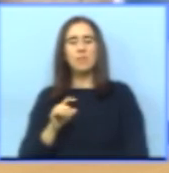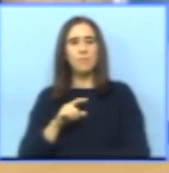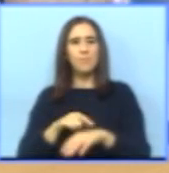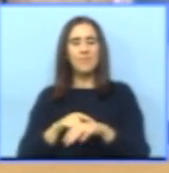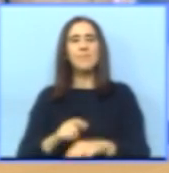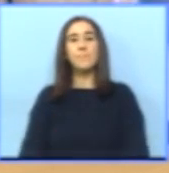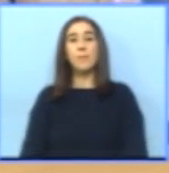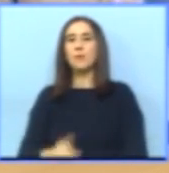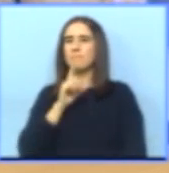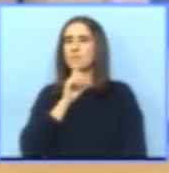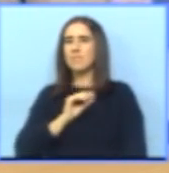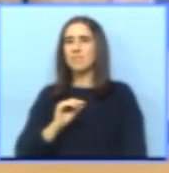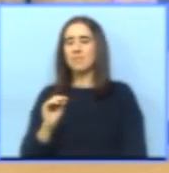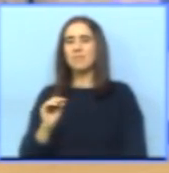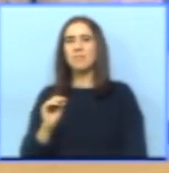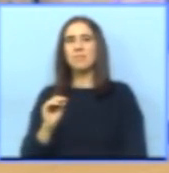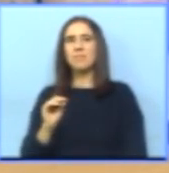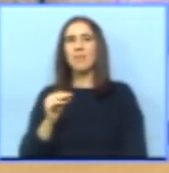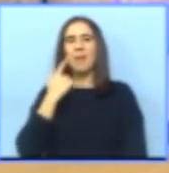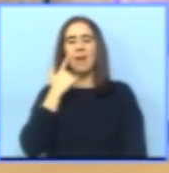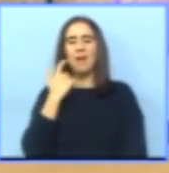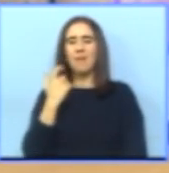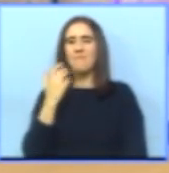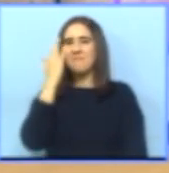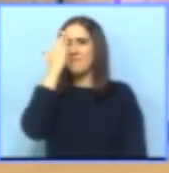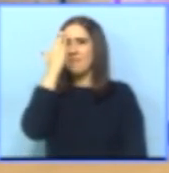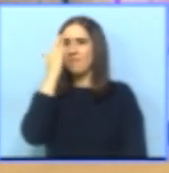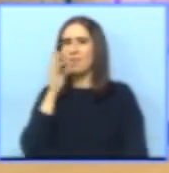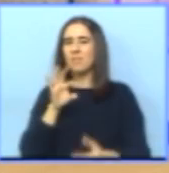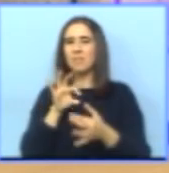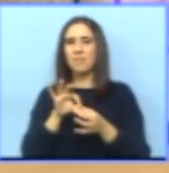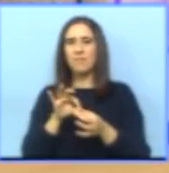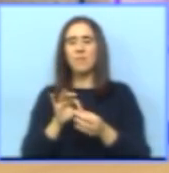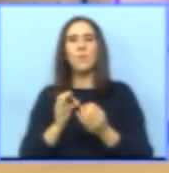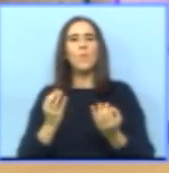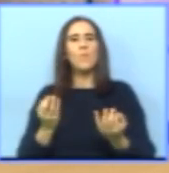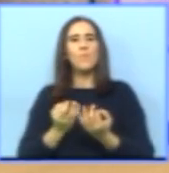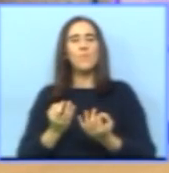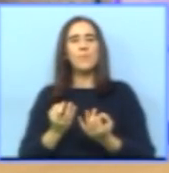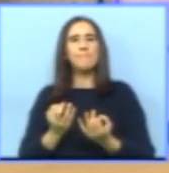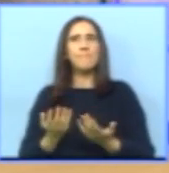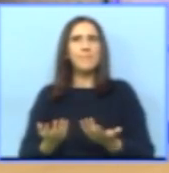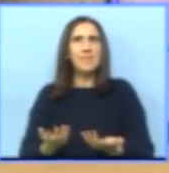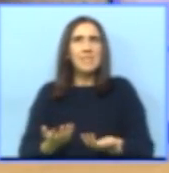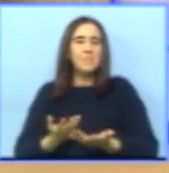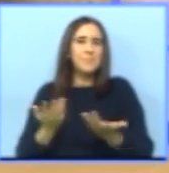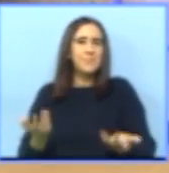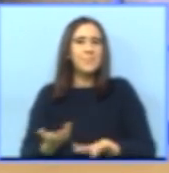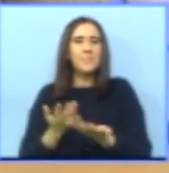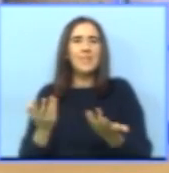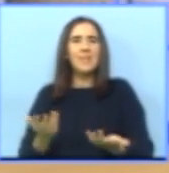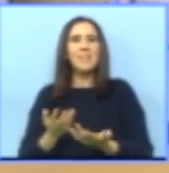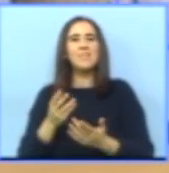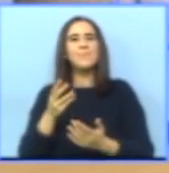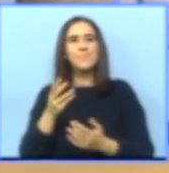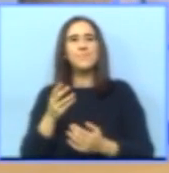o silêncio, eu suponho que tem a ver com o facto de... enfim, vamos buscar as